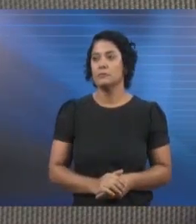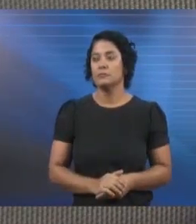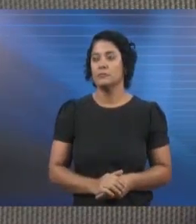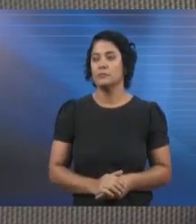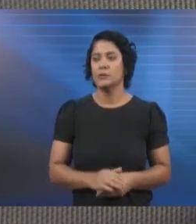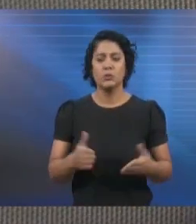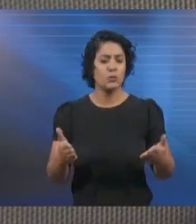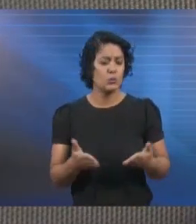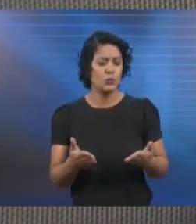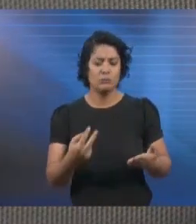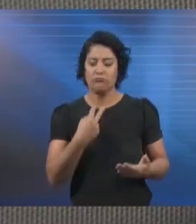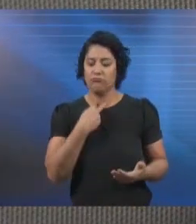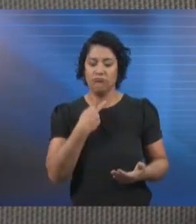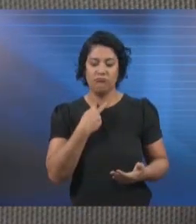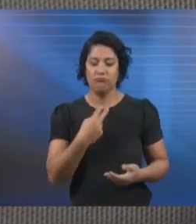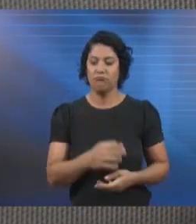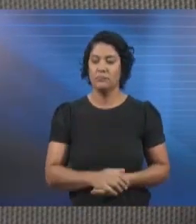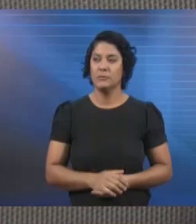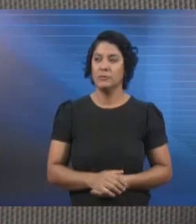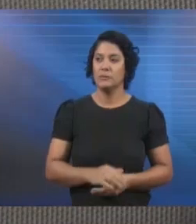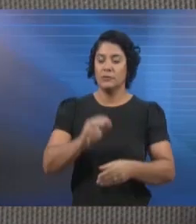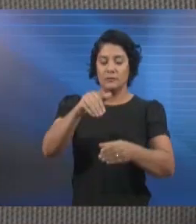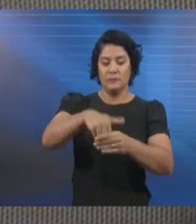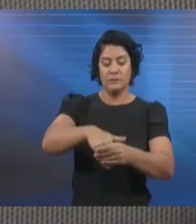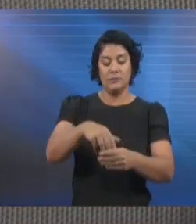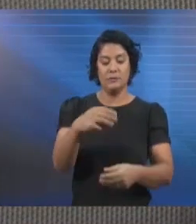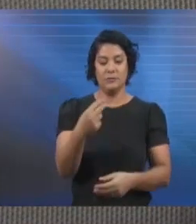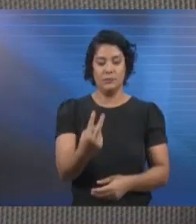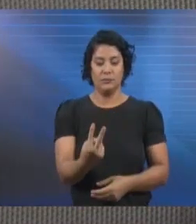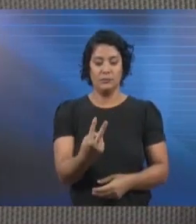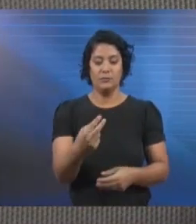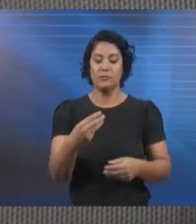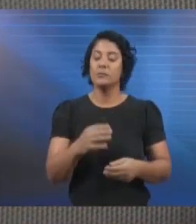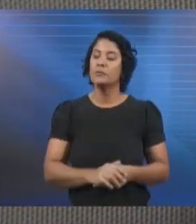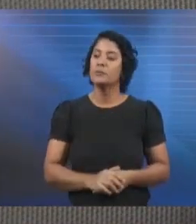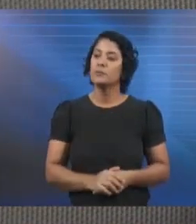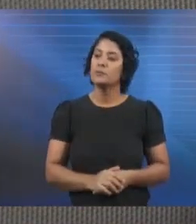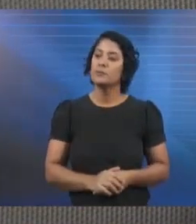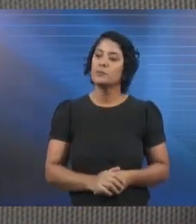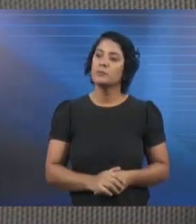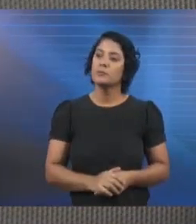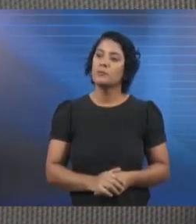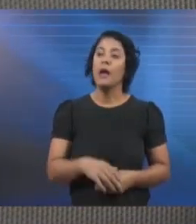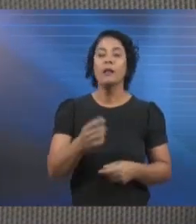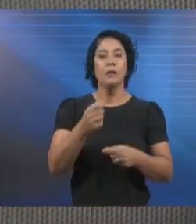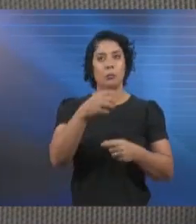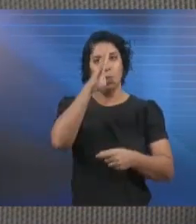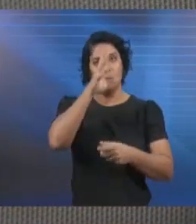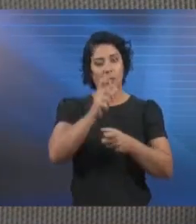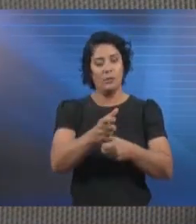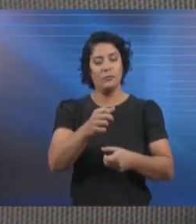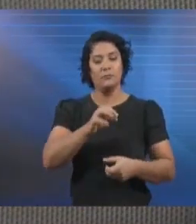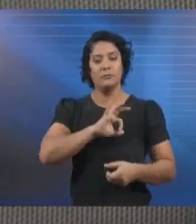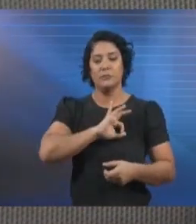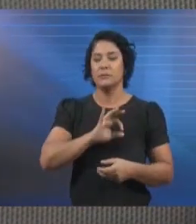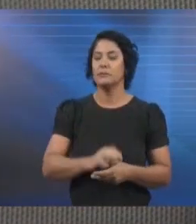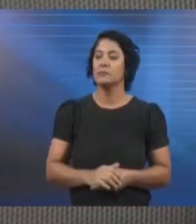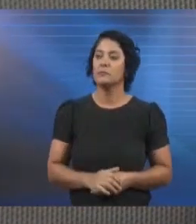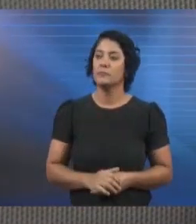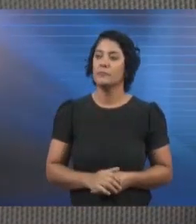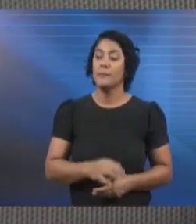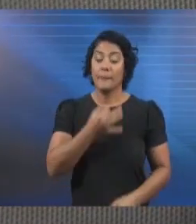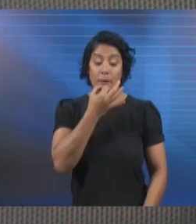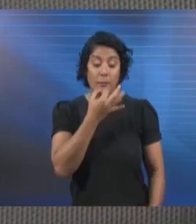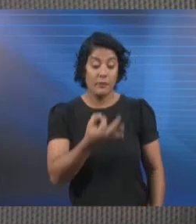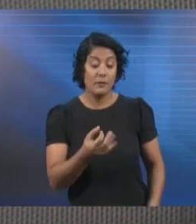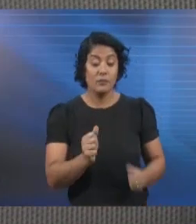isso que hoje não podemos votar as duas mensagens que tratam dos policiais e Bombeiros Militares sugeria aqui junto com